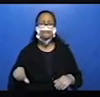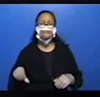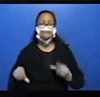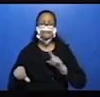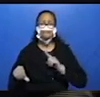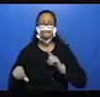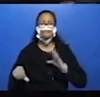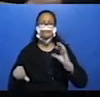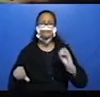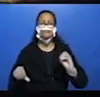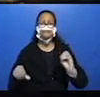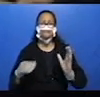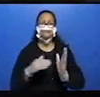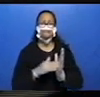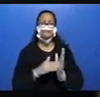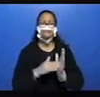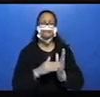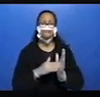eu elimino.